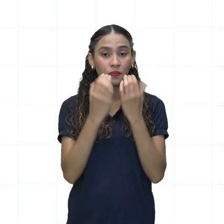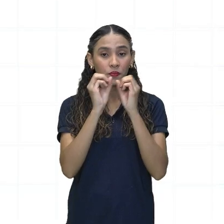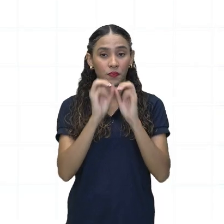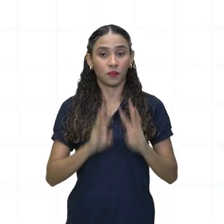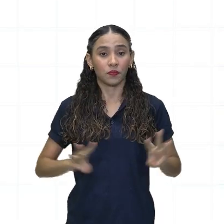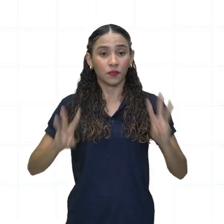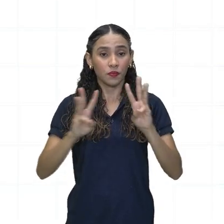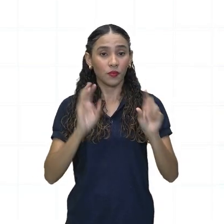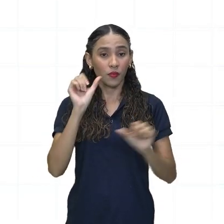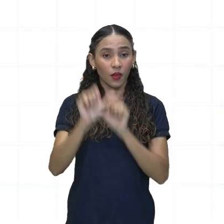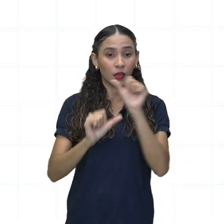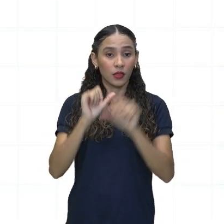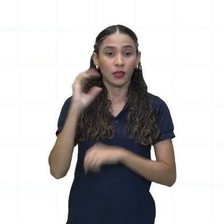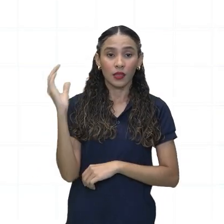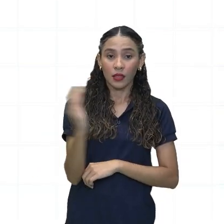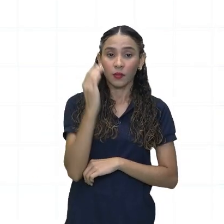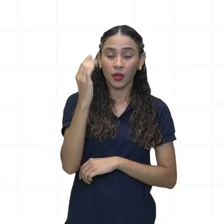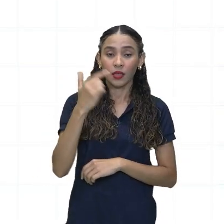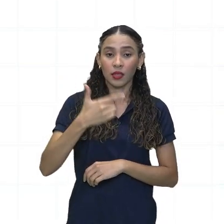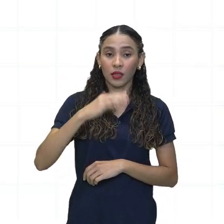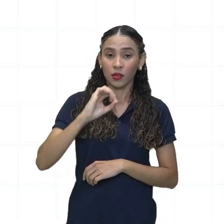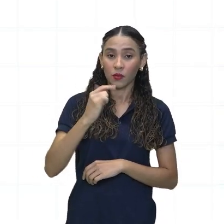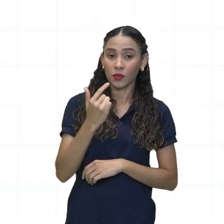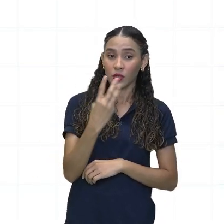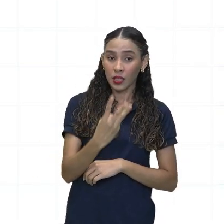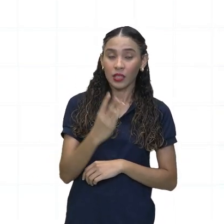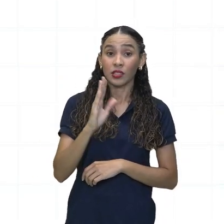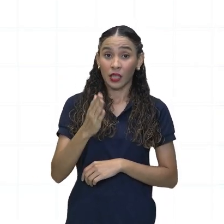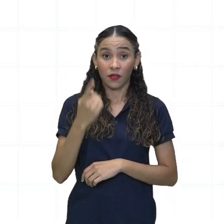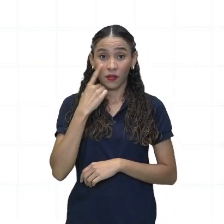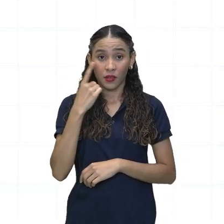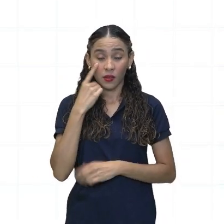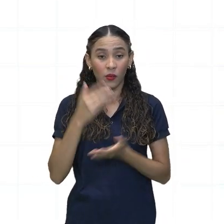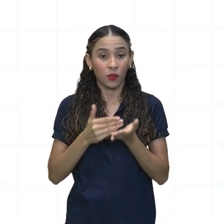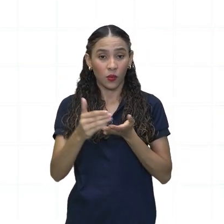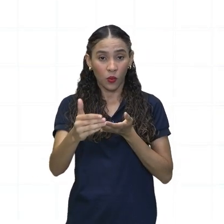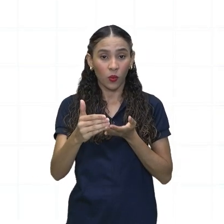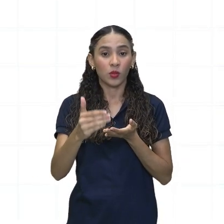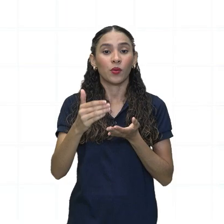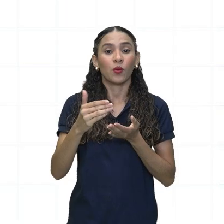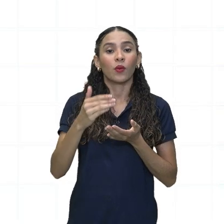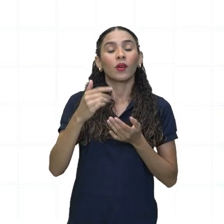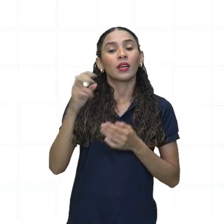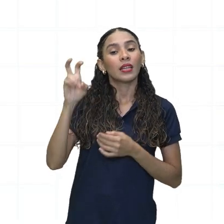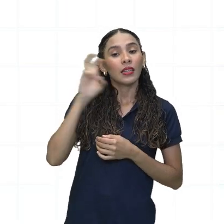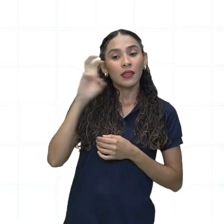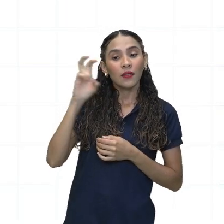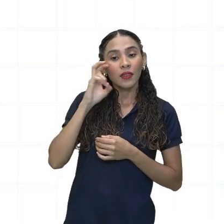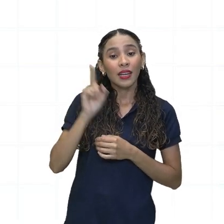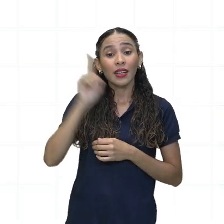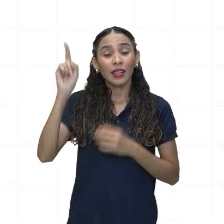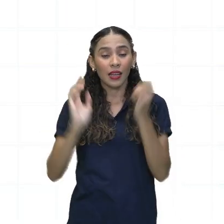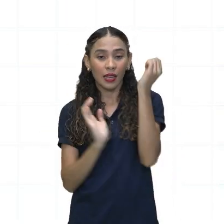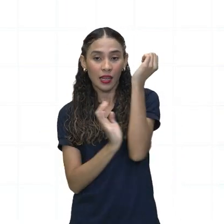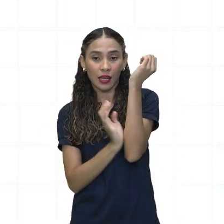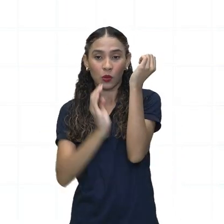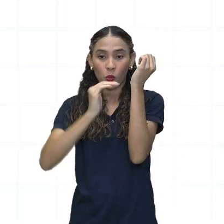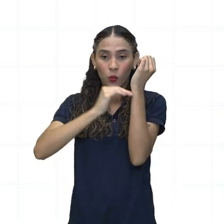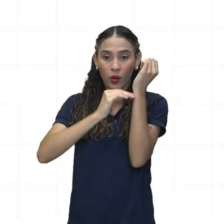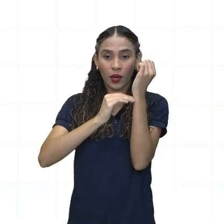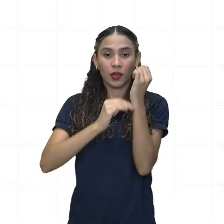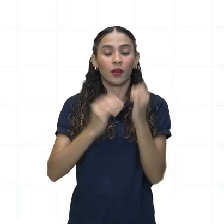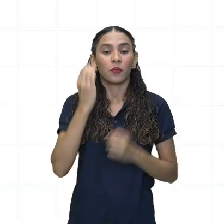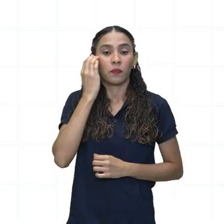Mudanças Climáticas 2023, né, a gente já viu essa oração, começou nesta quinta-feira em Dubai, nos Emirados Árabes